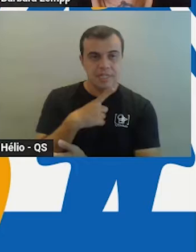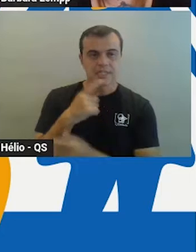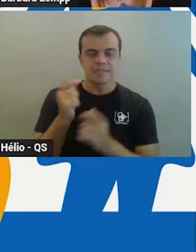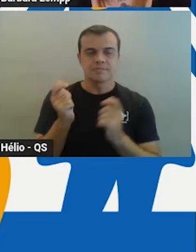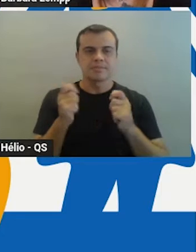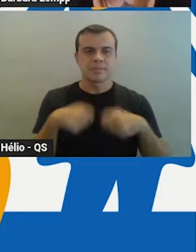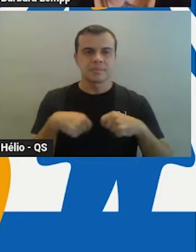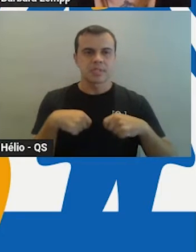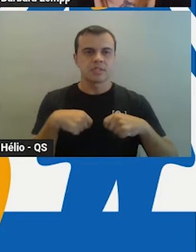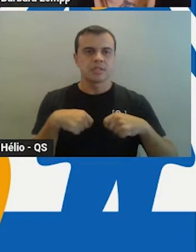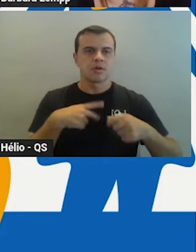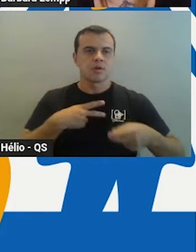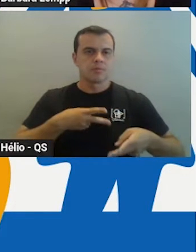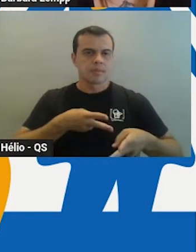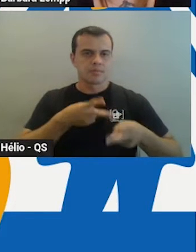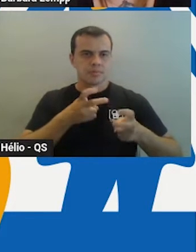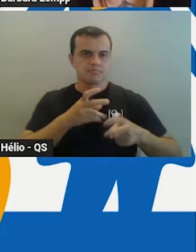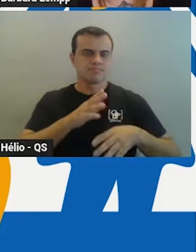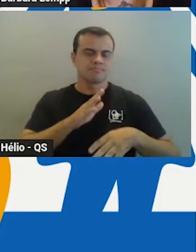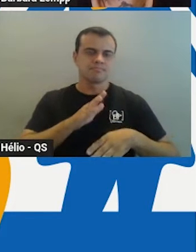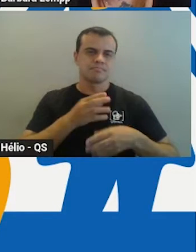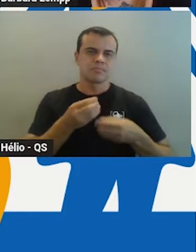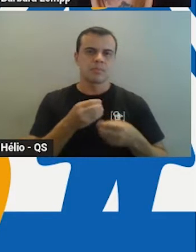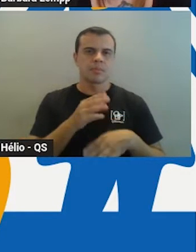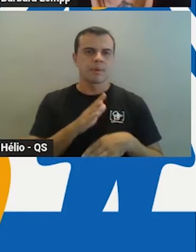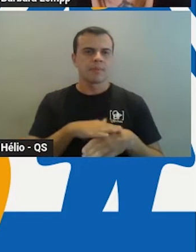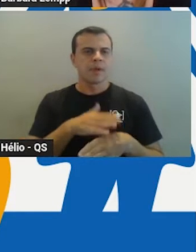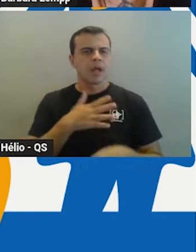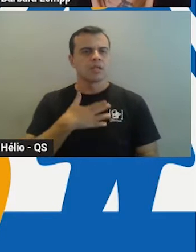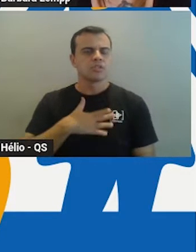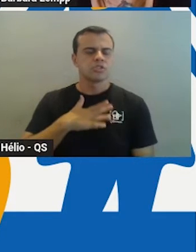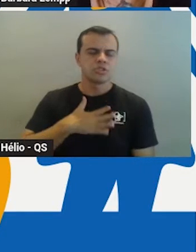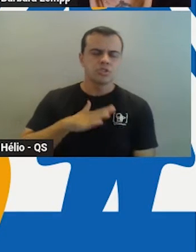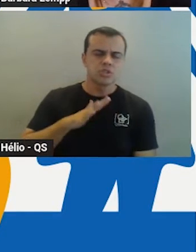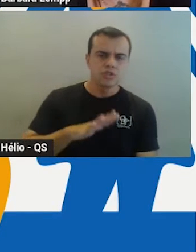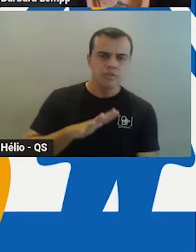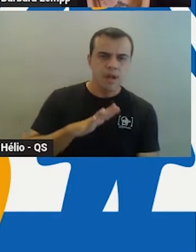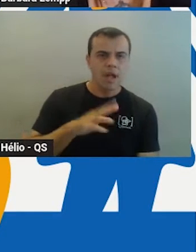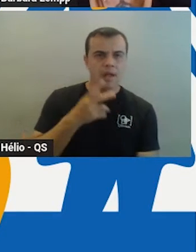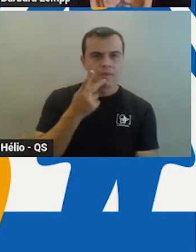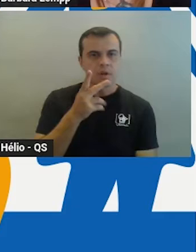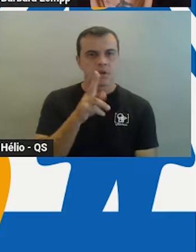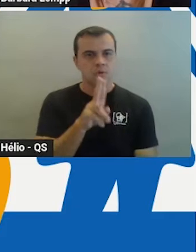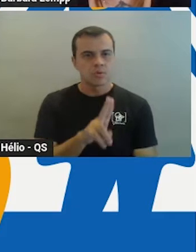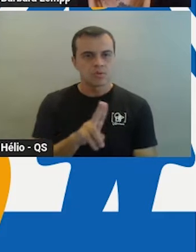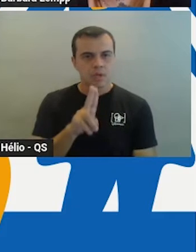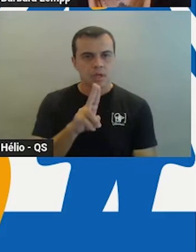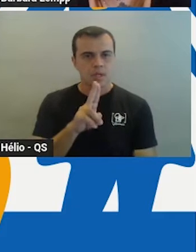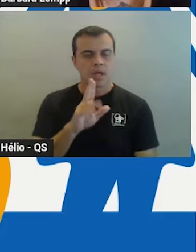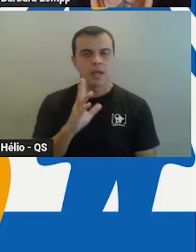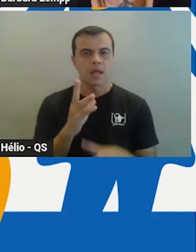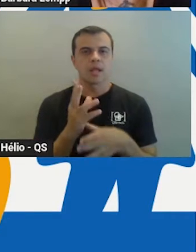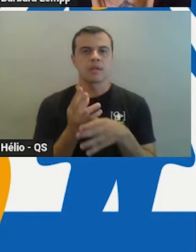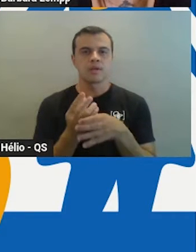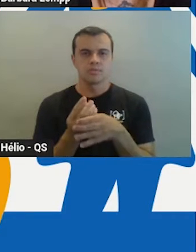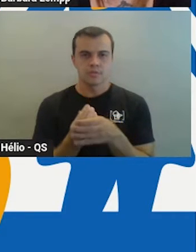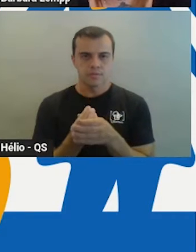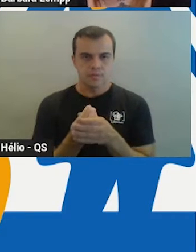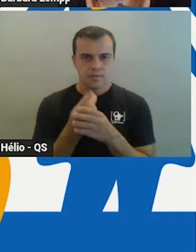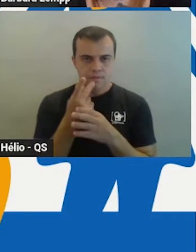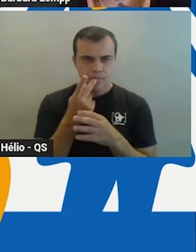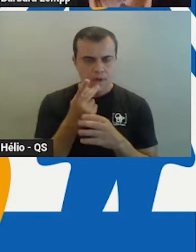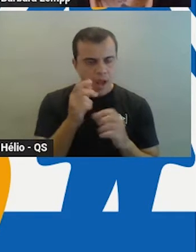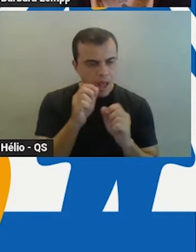uma cognição um pouco mais devagar, é muito importante usar, ter uma linguagem inclusiva, falar de